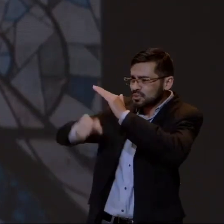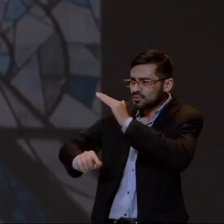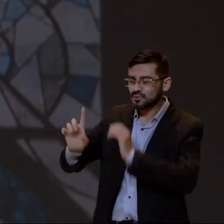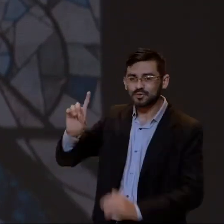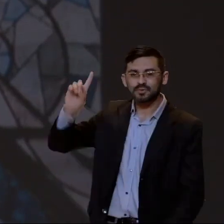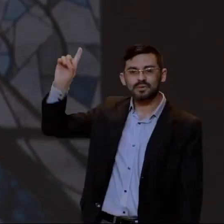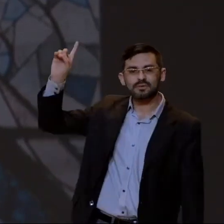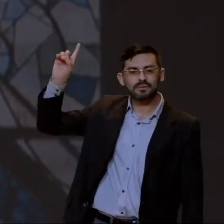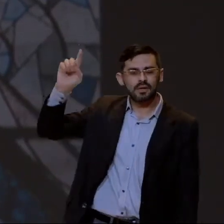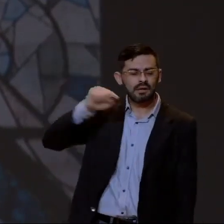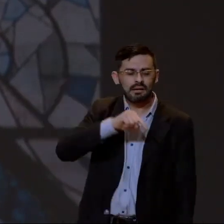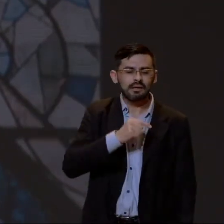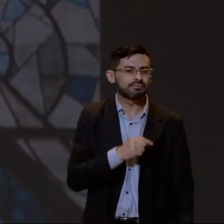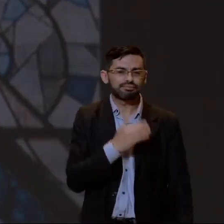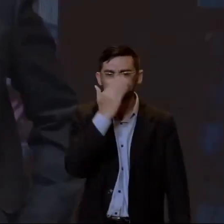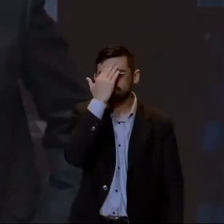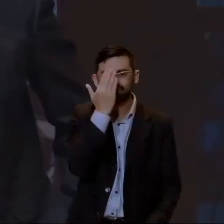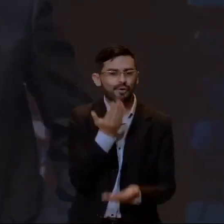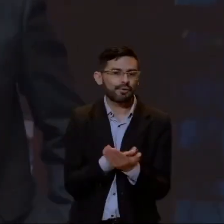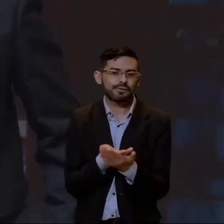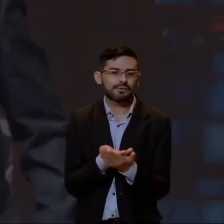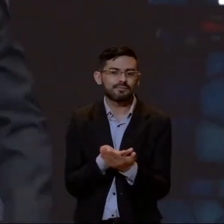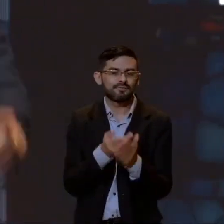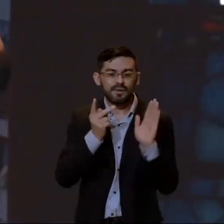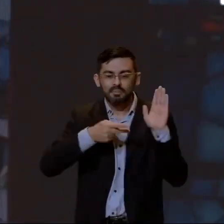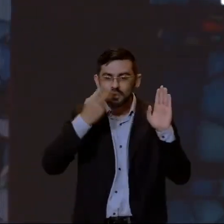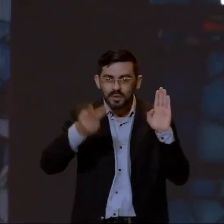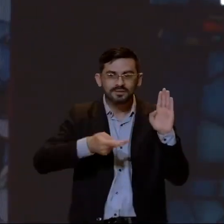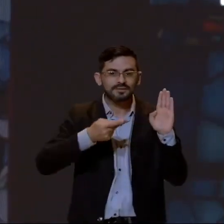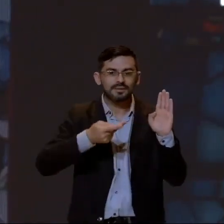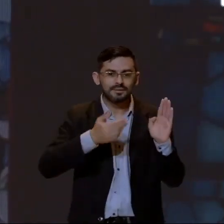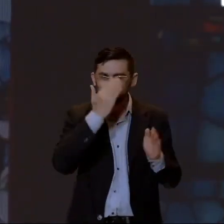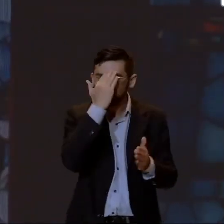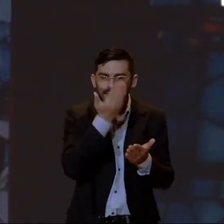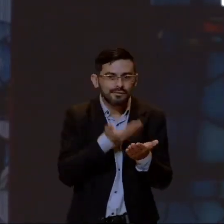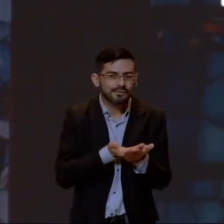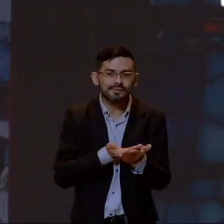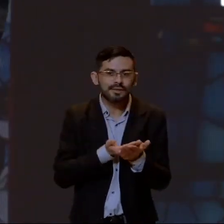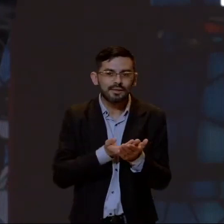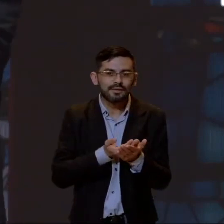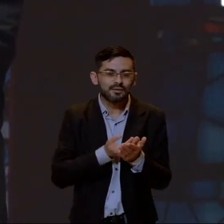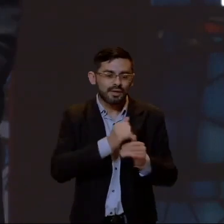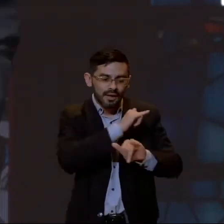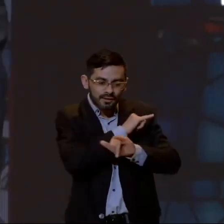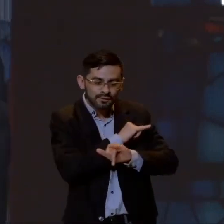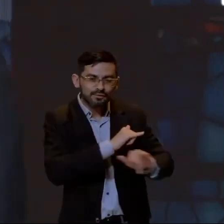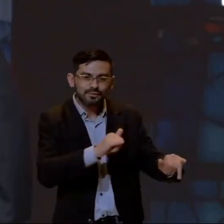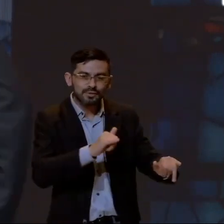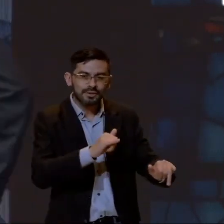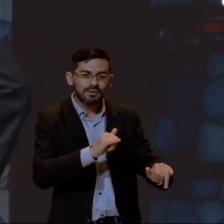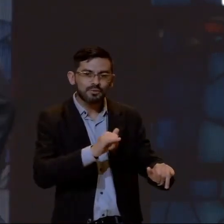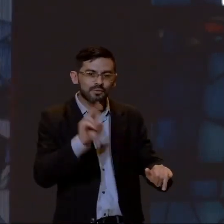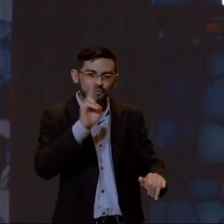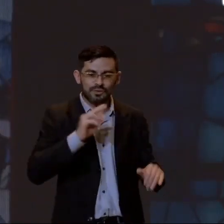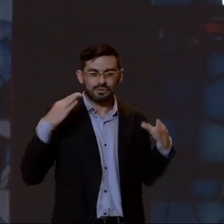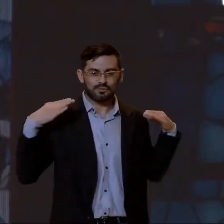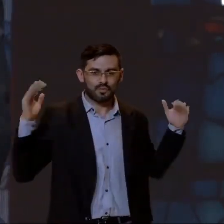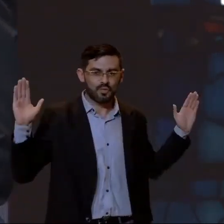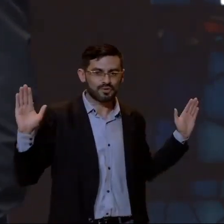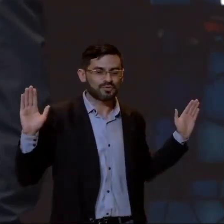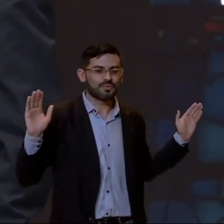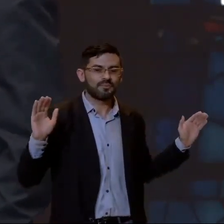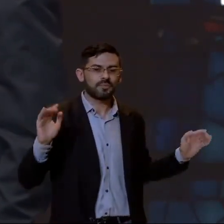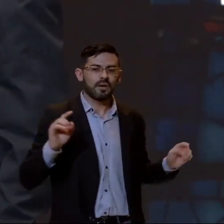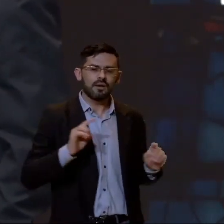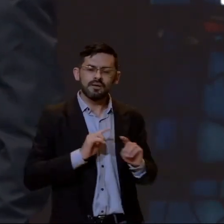Senhor, ele não é capaz de crer na promessa que Deus deu por meio do anjo.